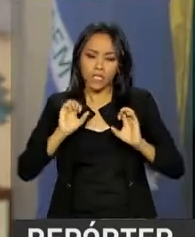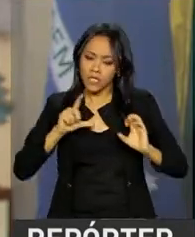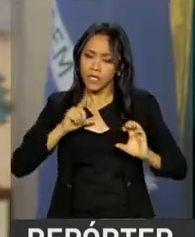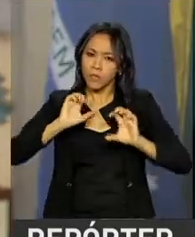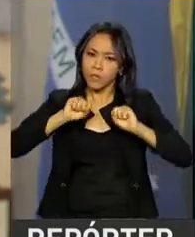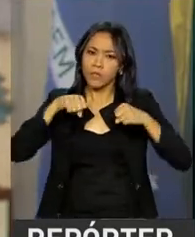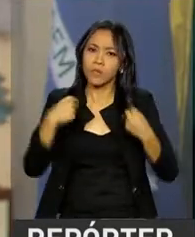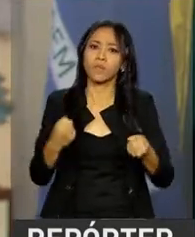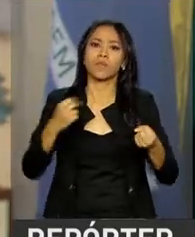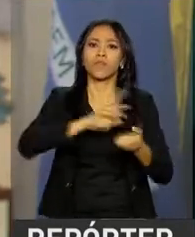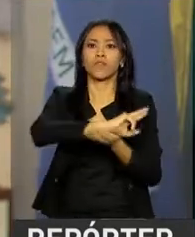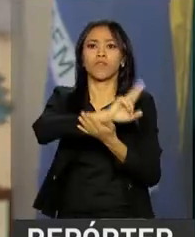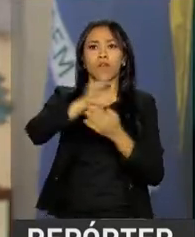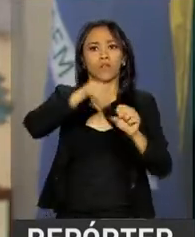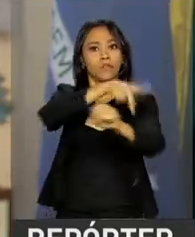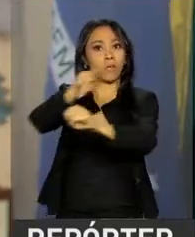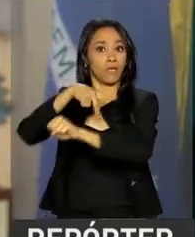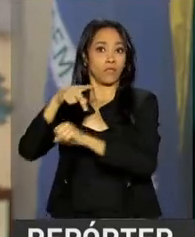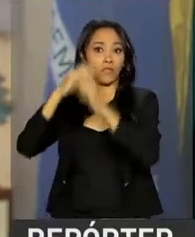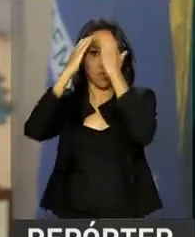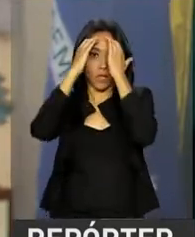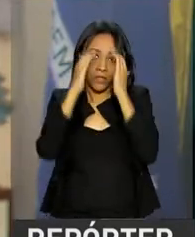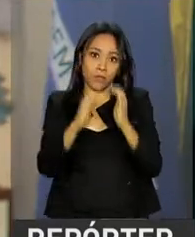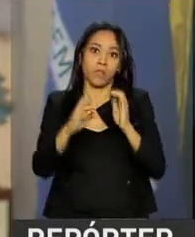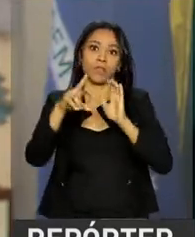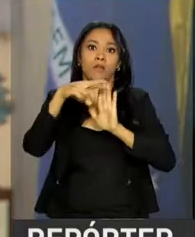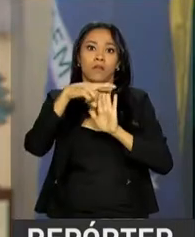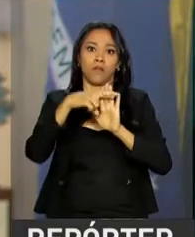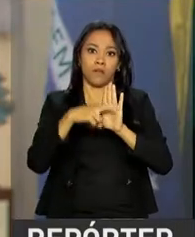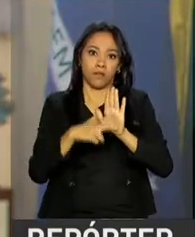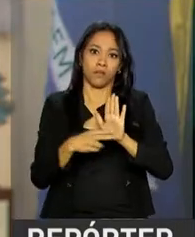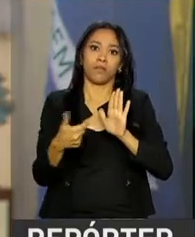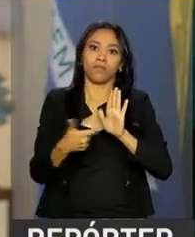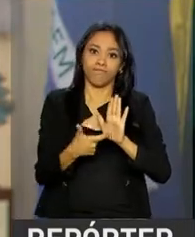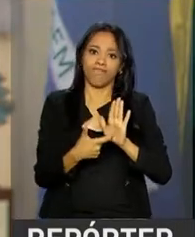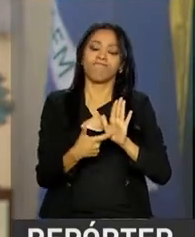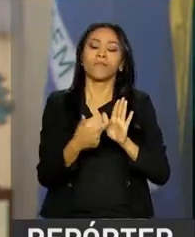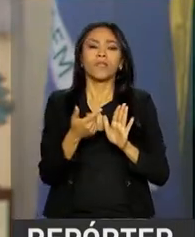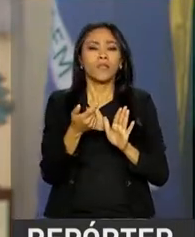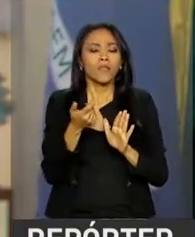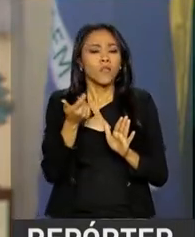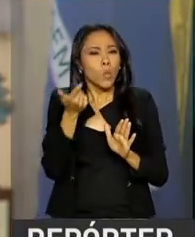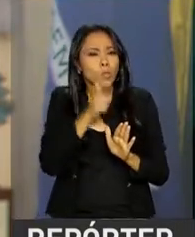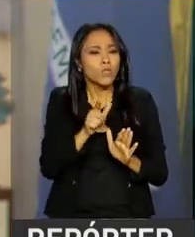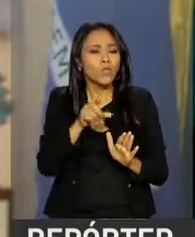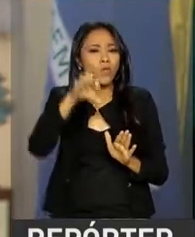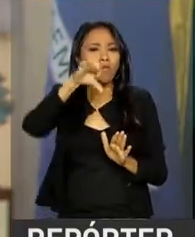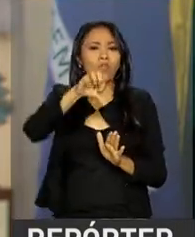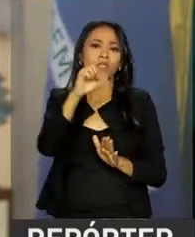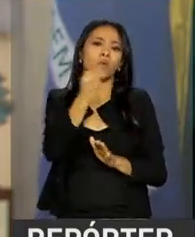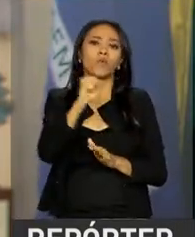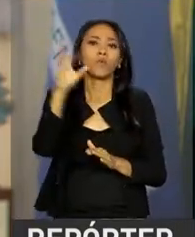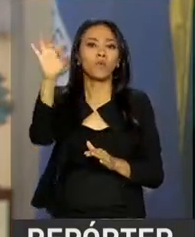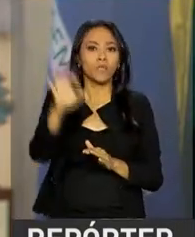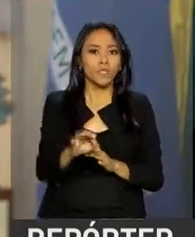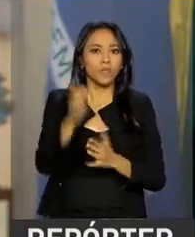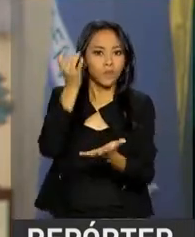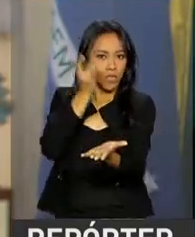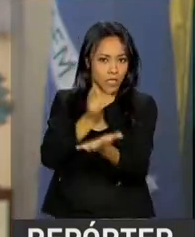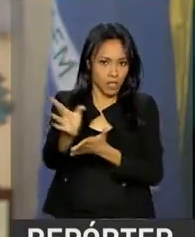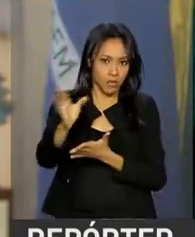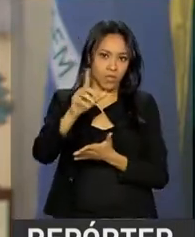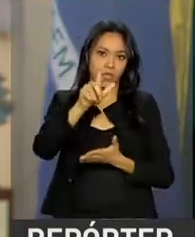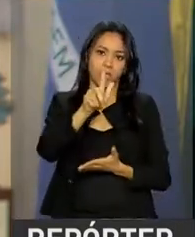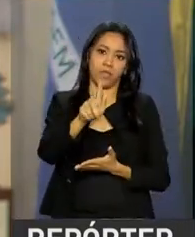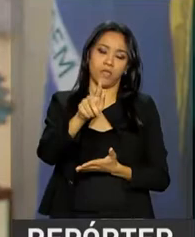internacional. Hoje, a estatística indica que nós já estamos perto de 98% de eliminação